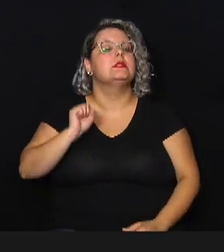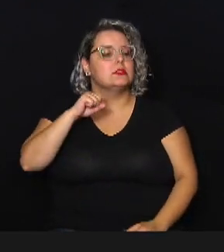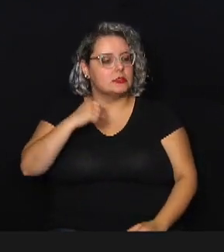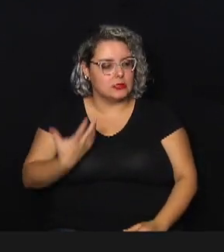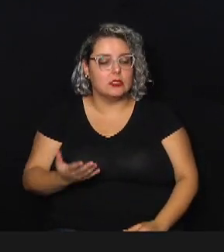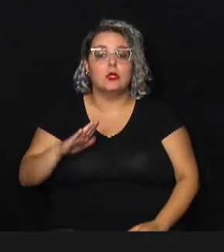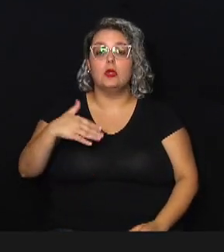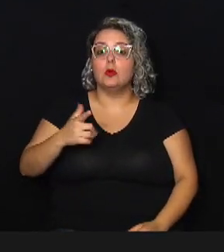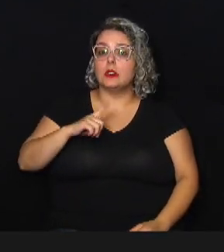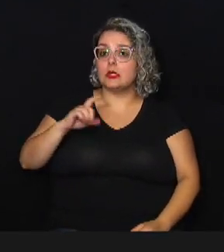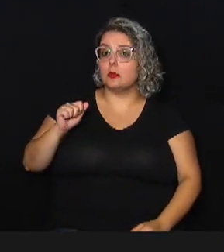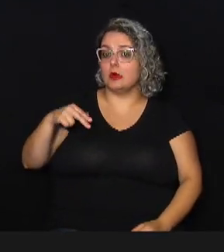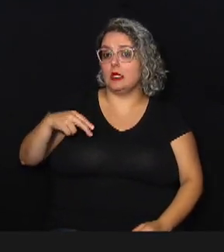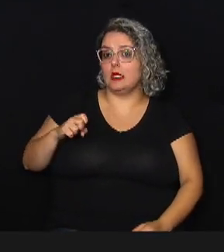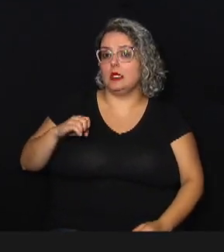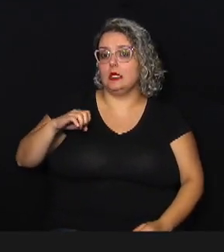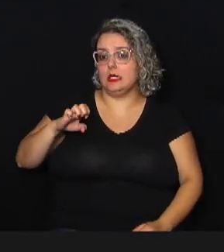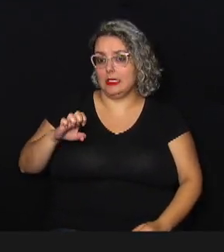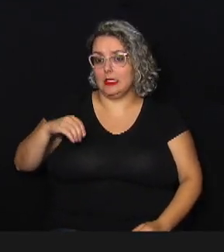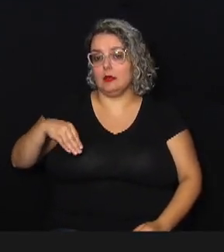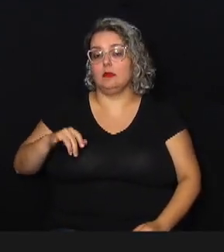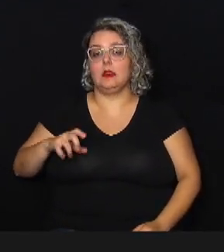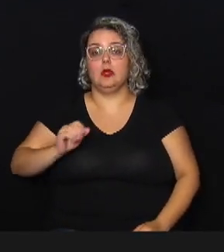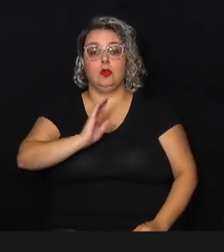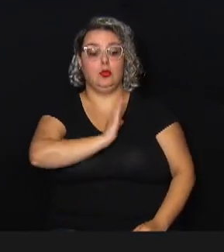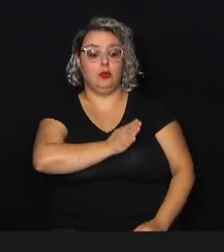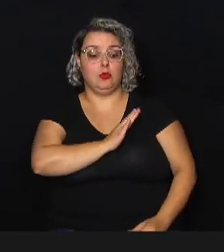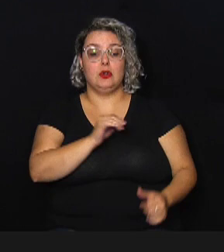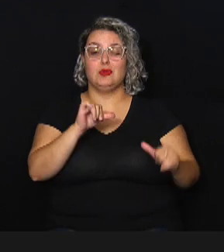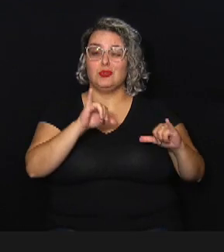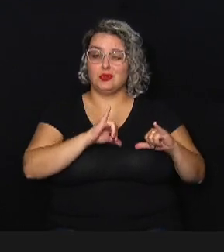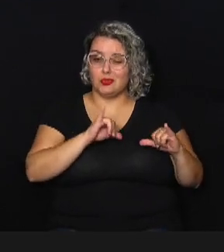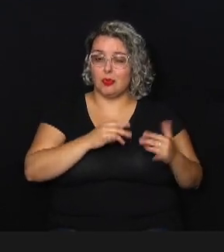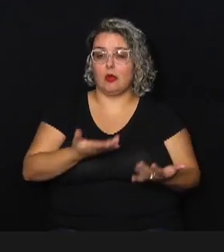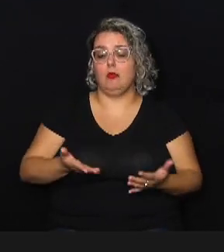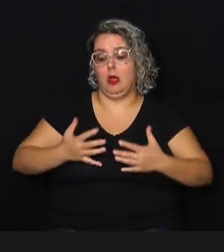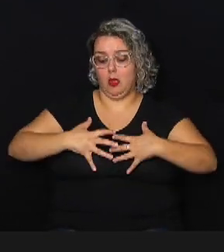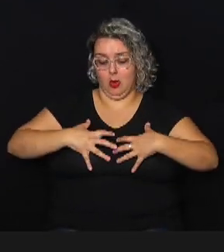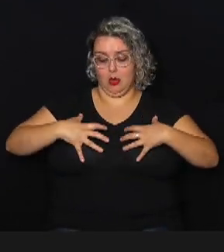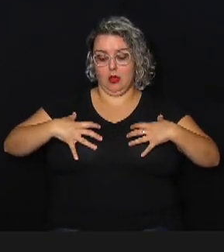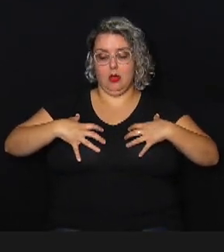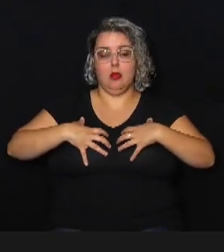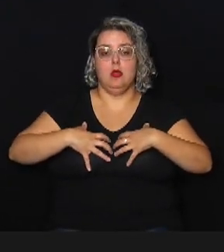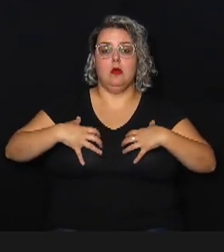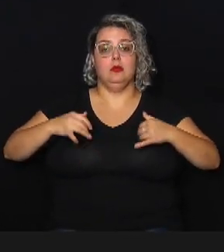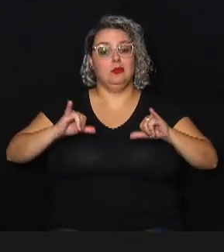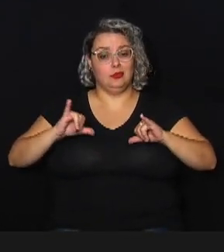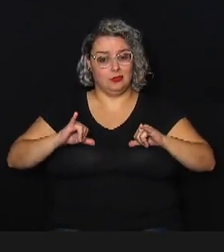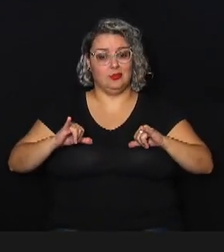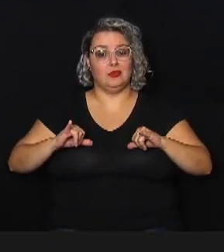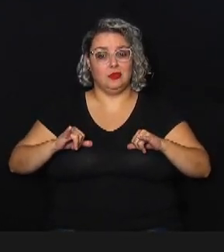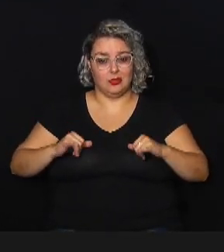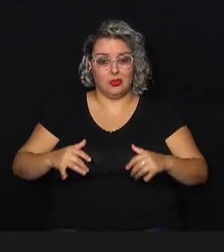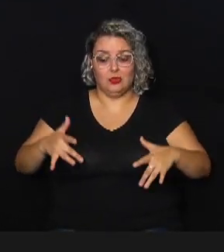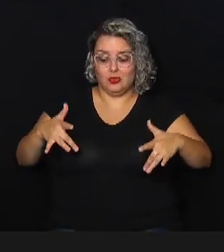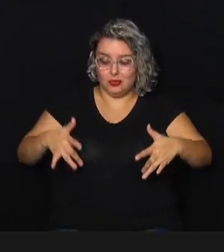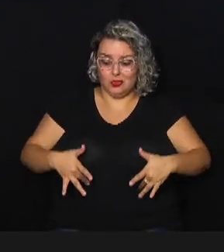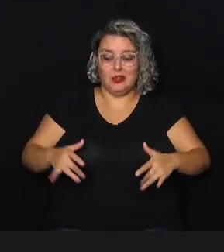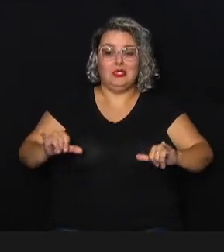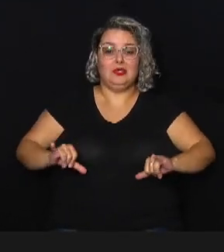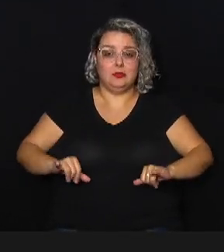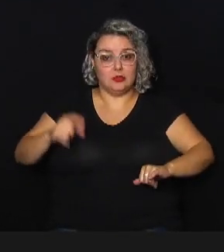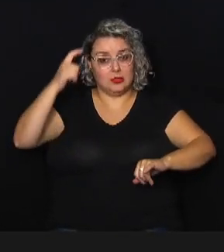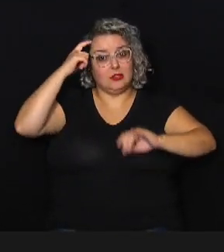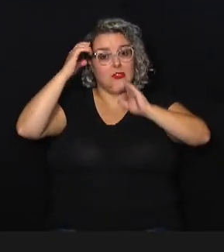importante, o nosso coração sofre, o nosso pulmão sofre, o nosso rim sofre e até o nosso cérebro sofre por